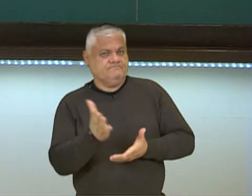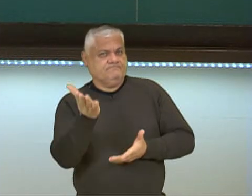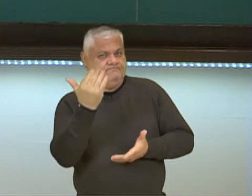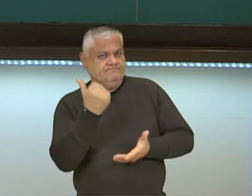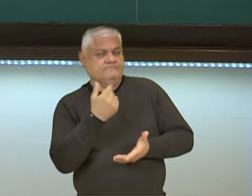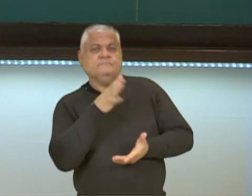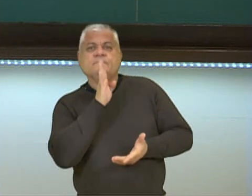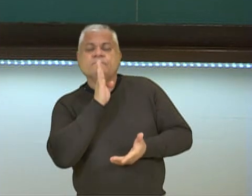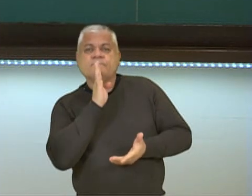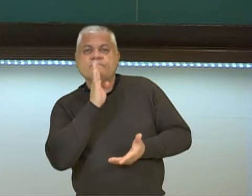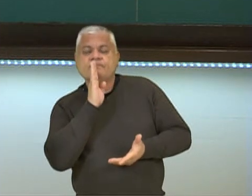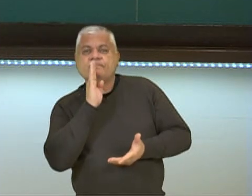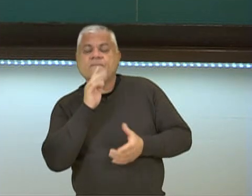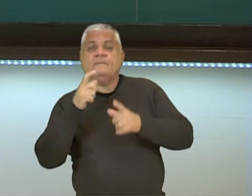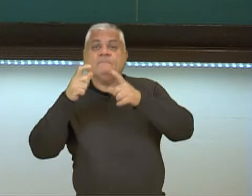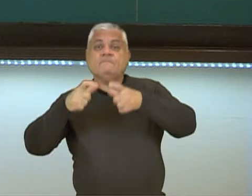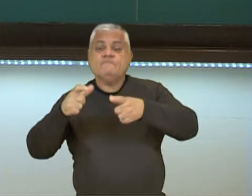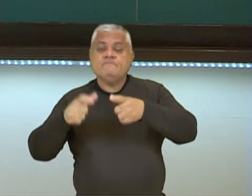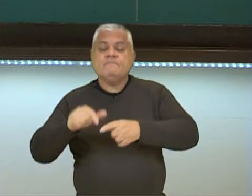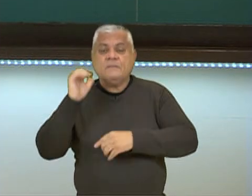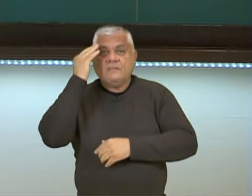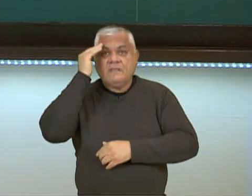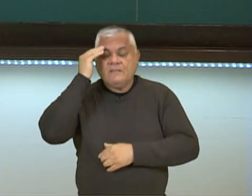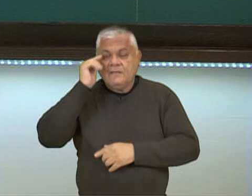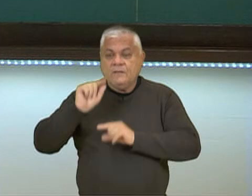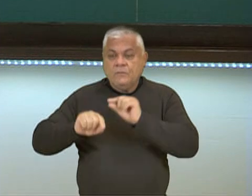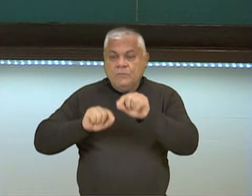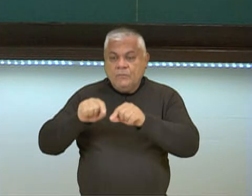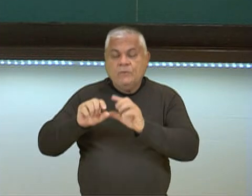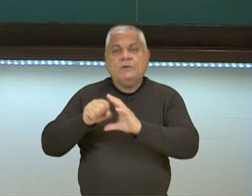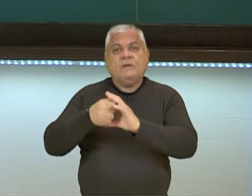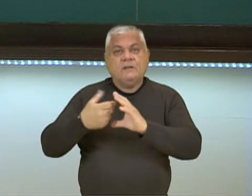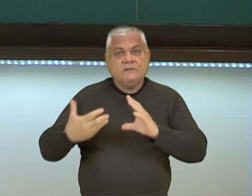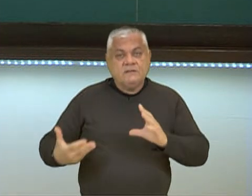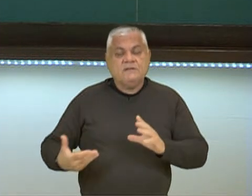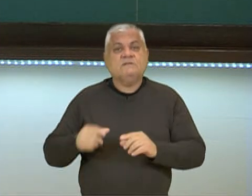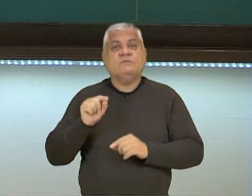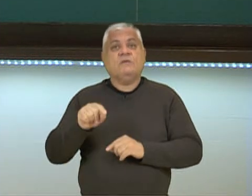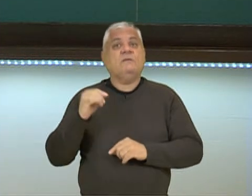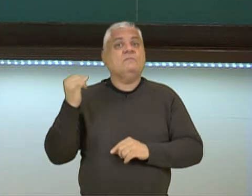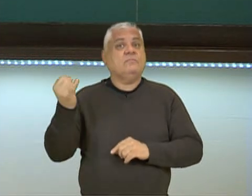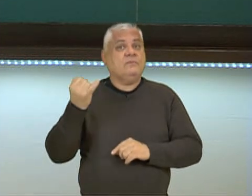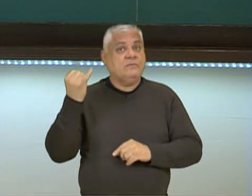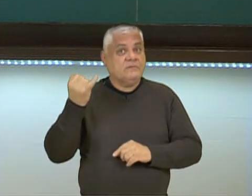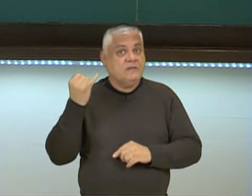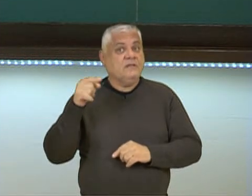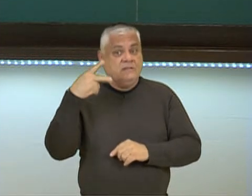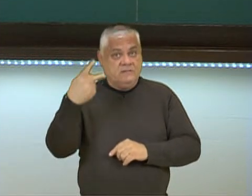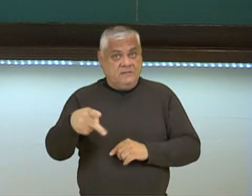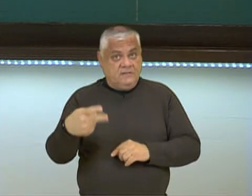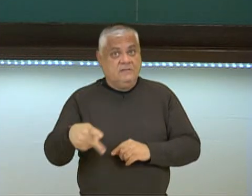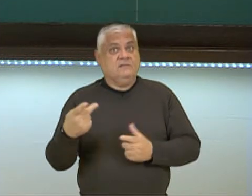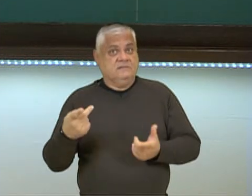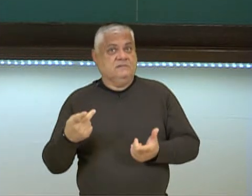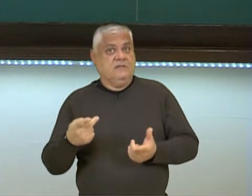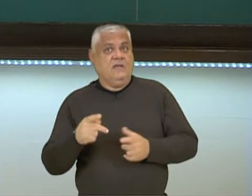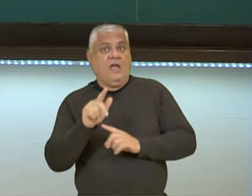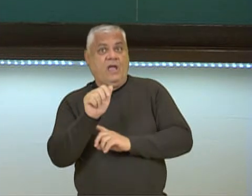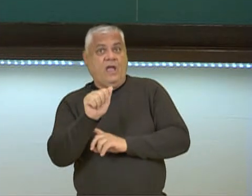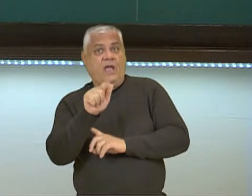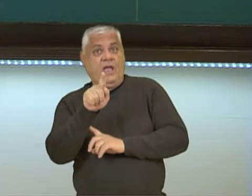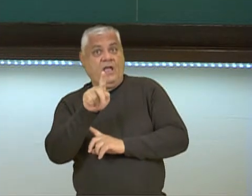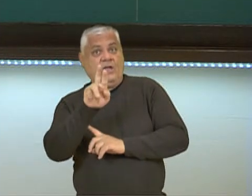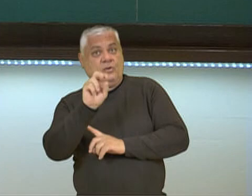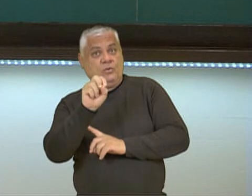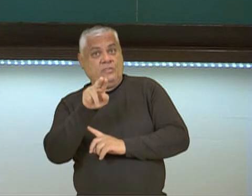vamos conhecer esse setor, vamos entender as suas características, né? Qual a importância desse setor. E aí, nesse